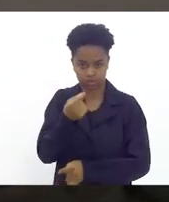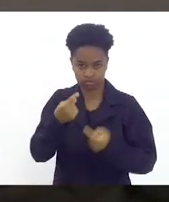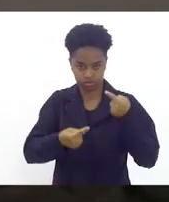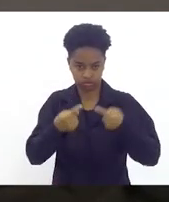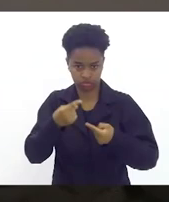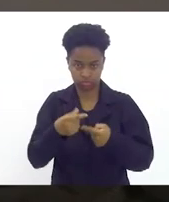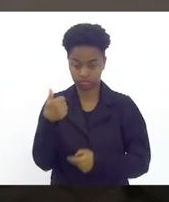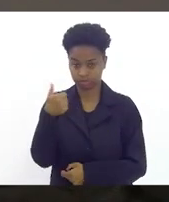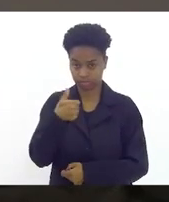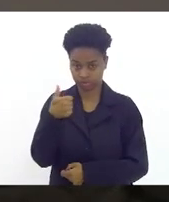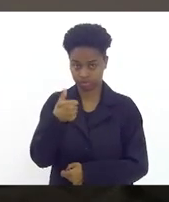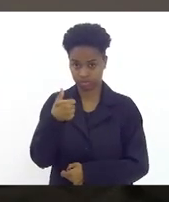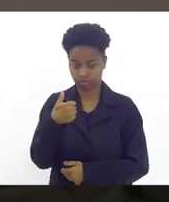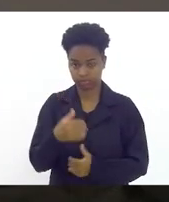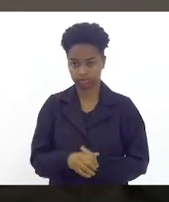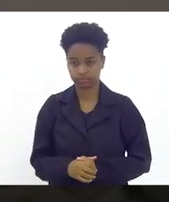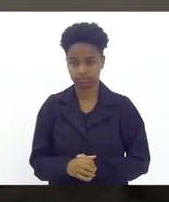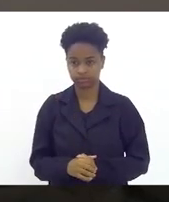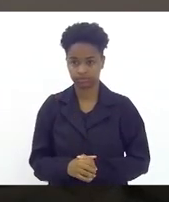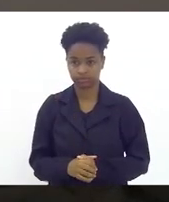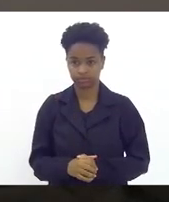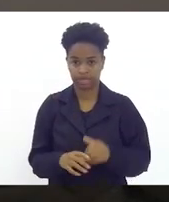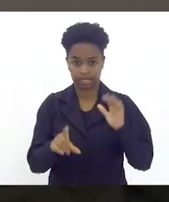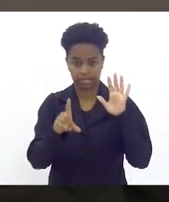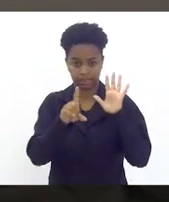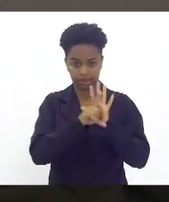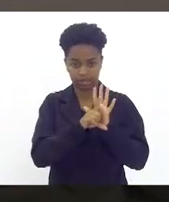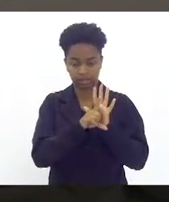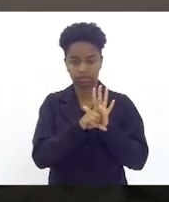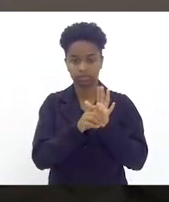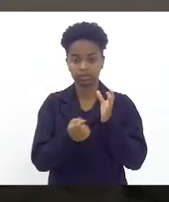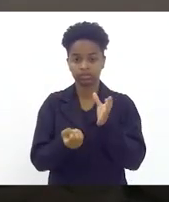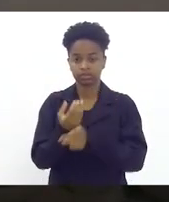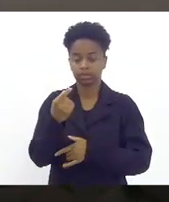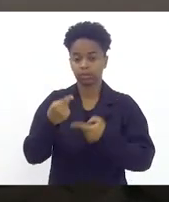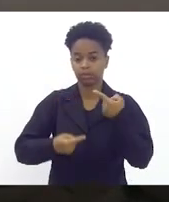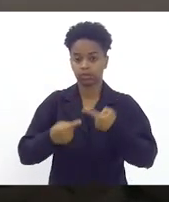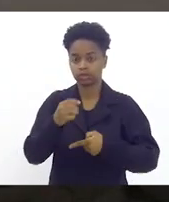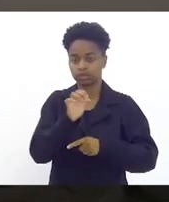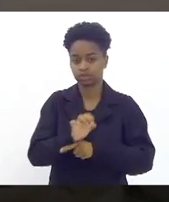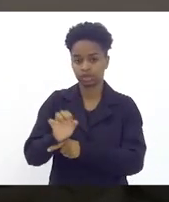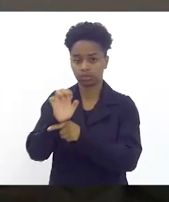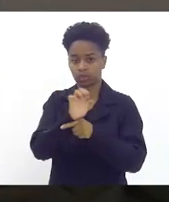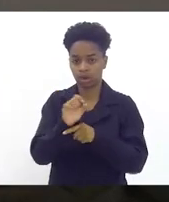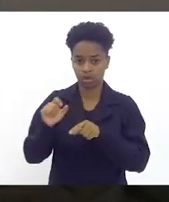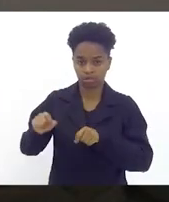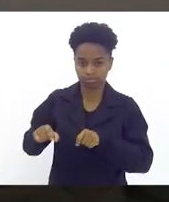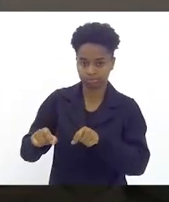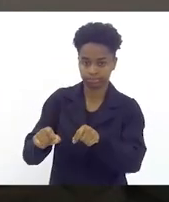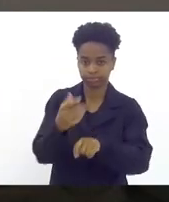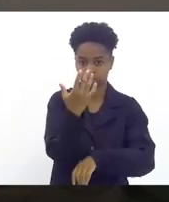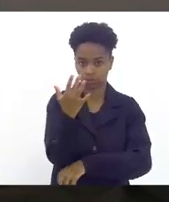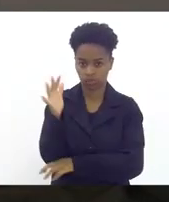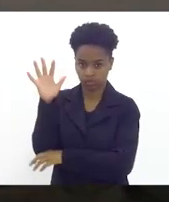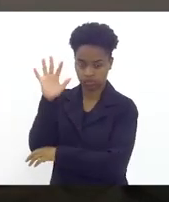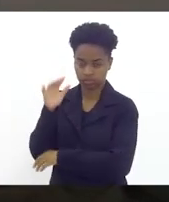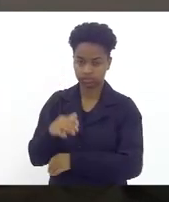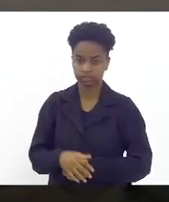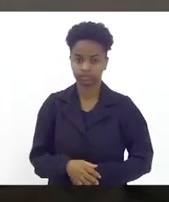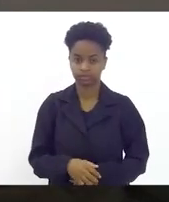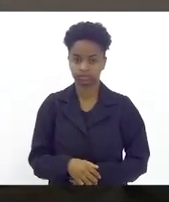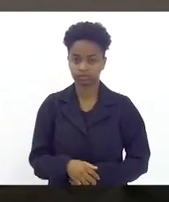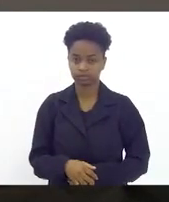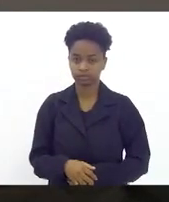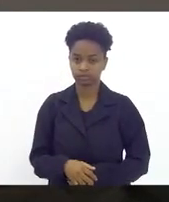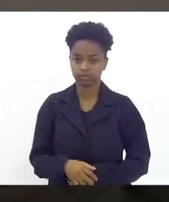primeiro da da lei que cria a política estadual para restauração ecológica eu chamo